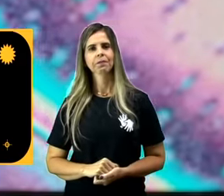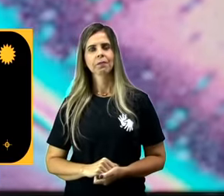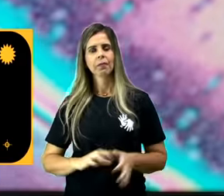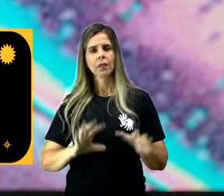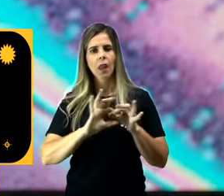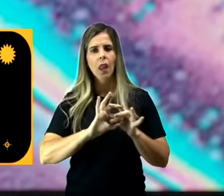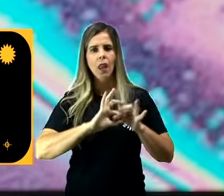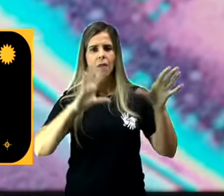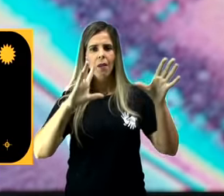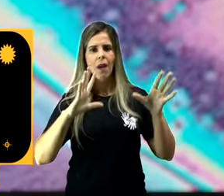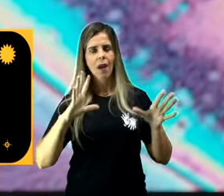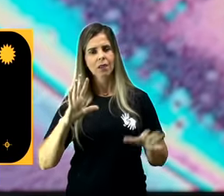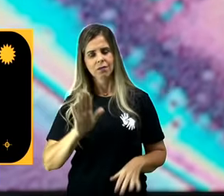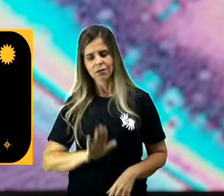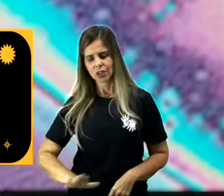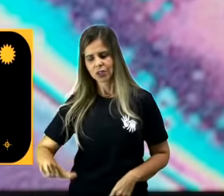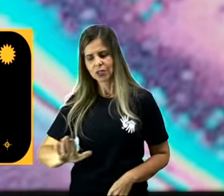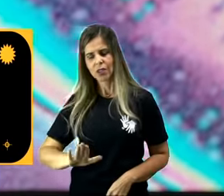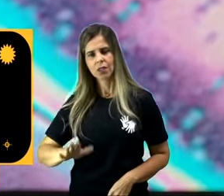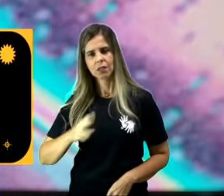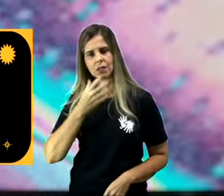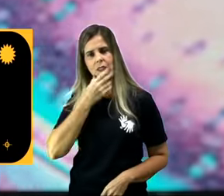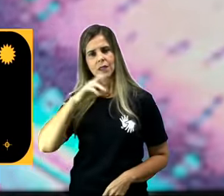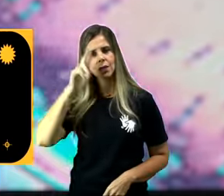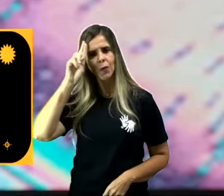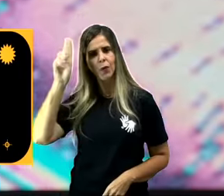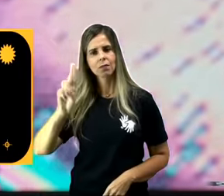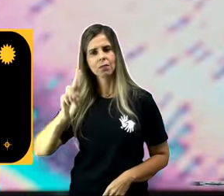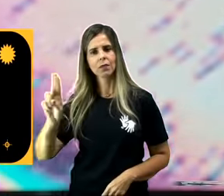Liberta os nossos filhos, Senhor.